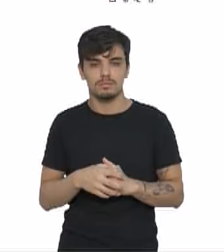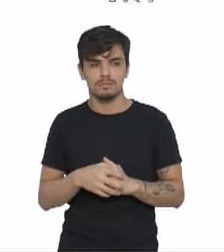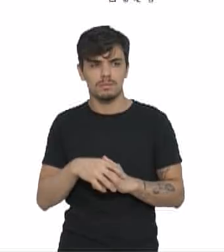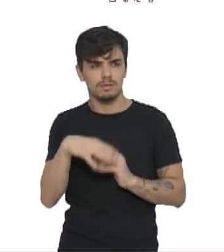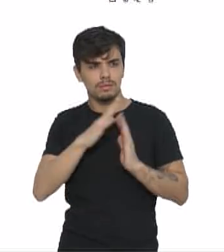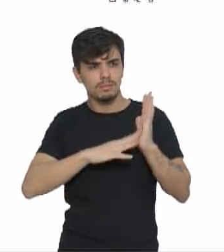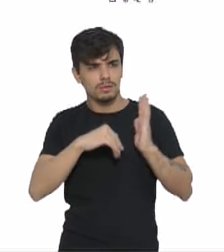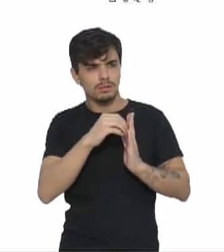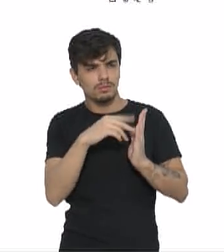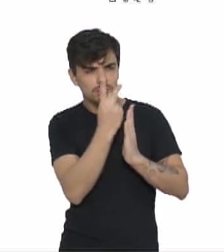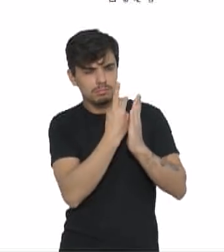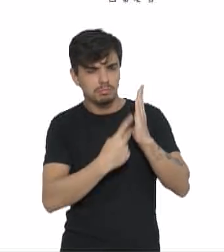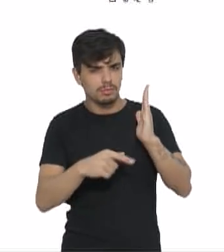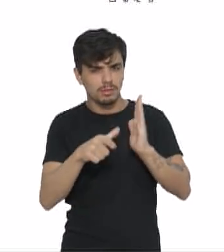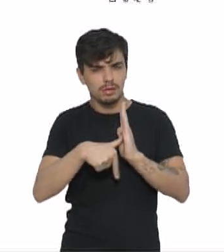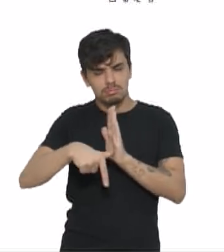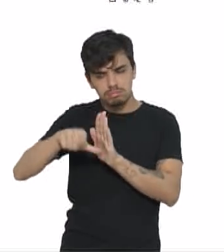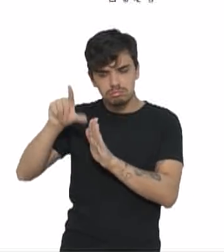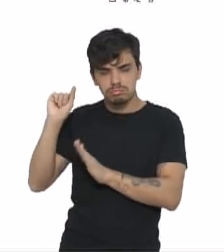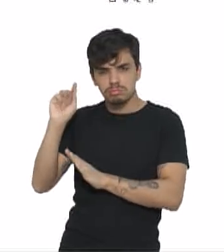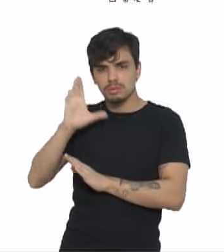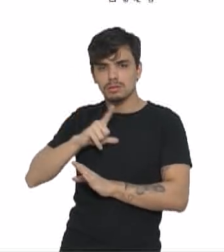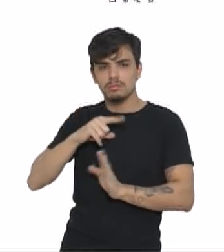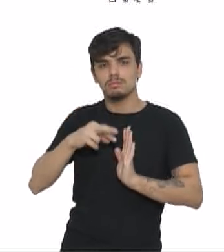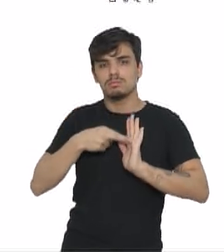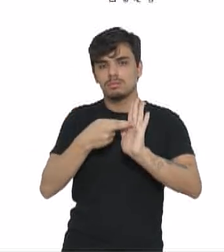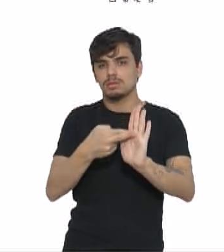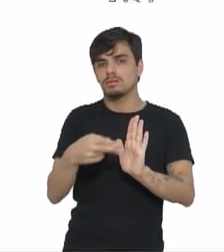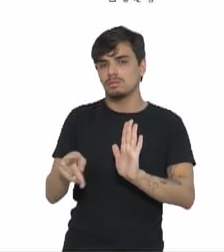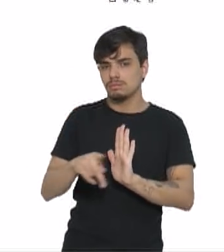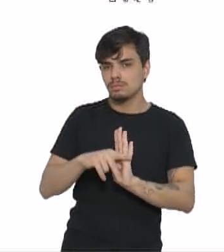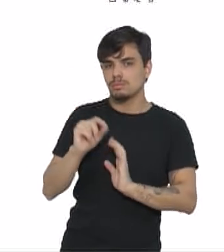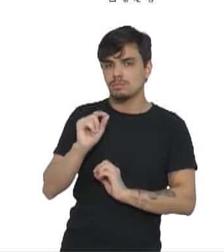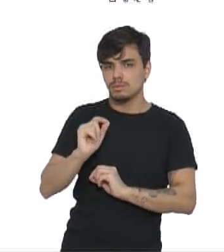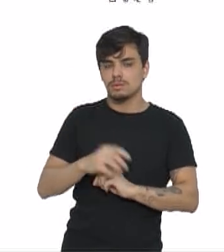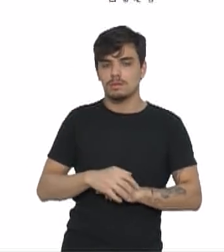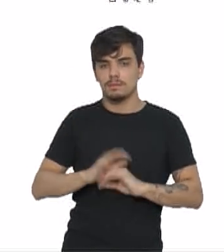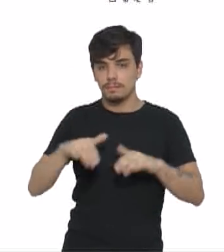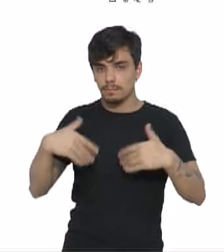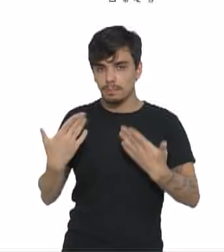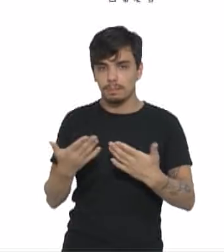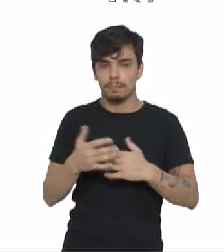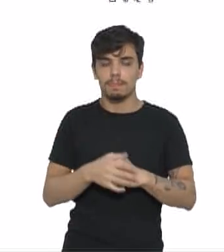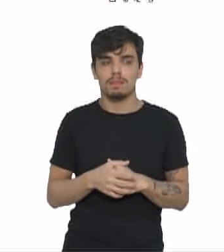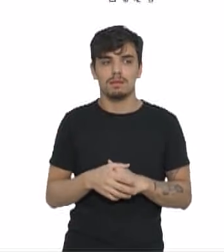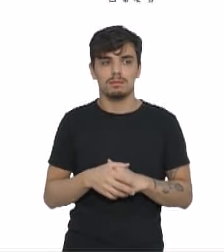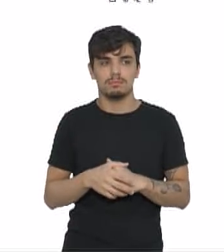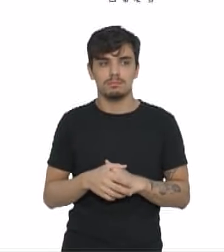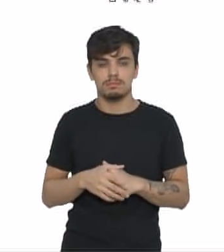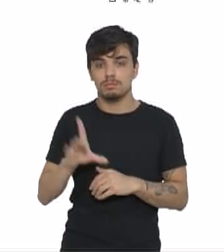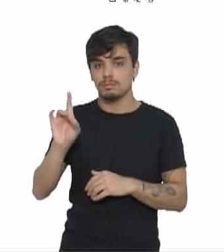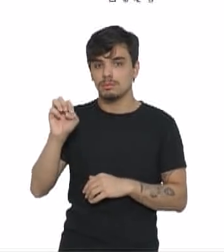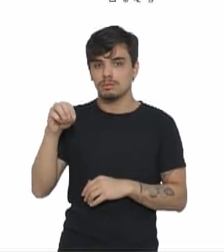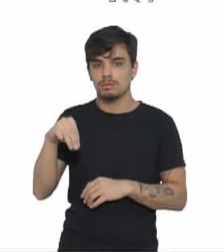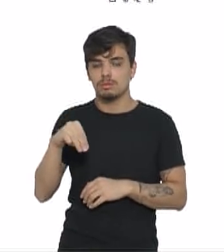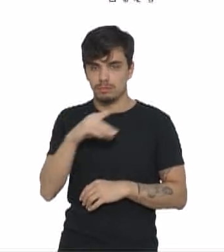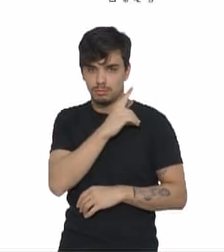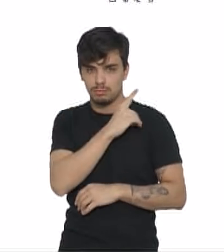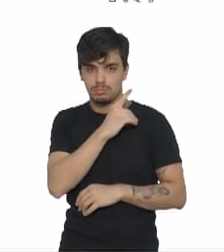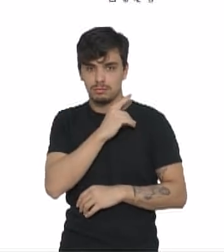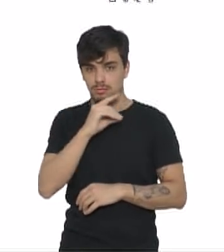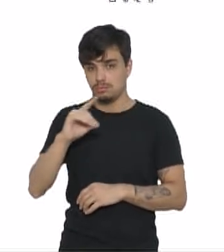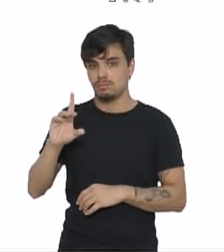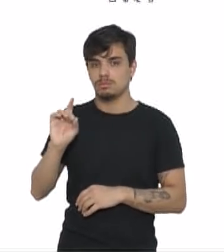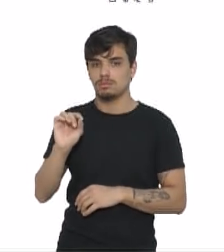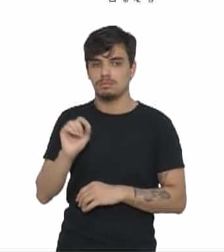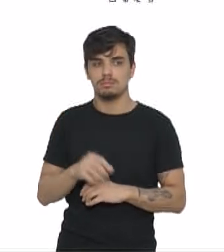posterior, mas é só para nós termos uma representação quando, né, Dom Henrique, que vai ser um nome que nós vamos falar